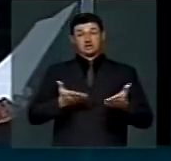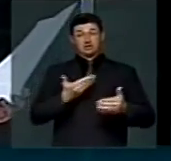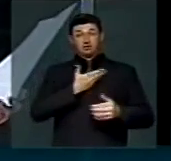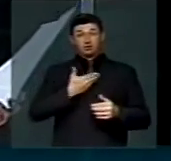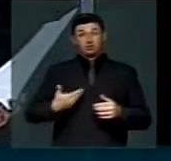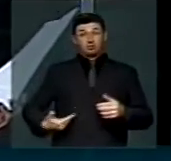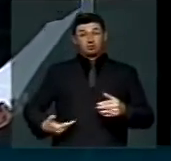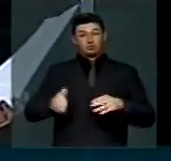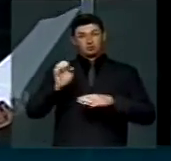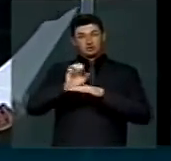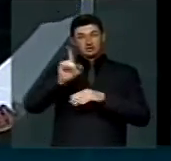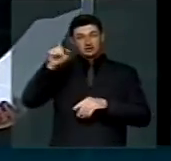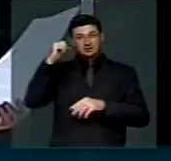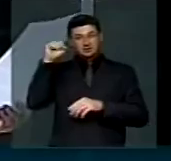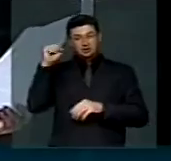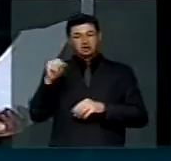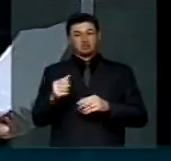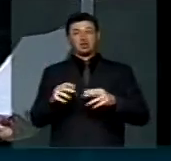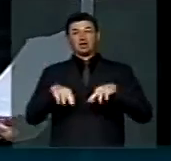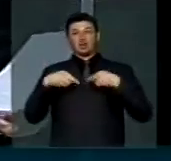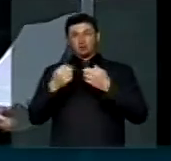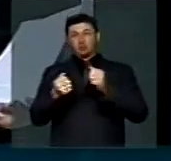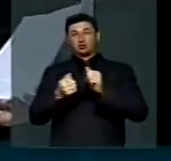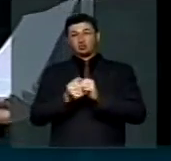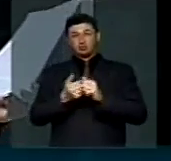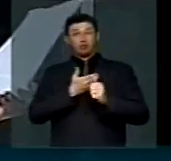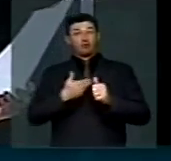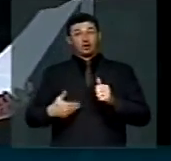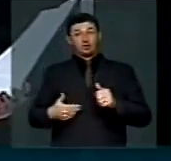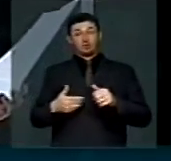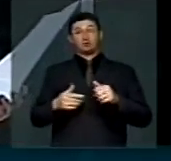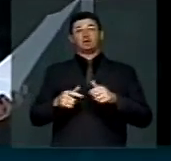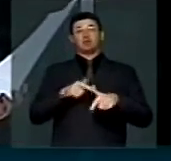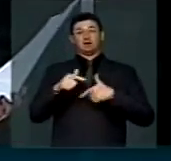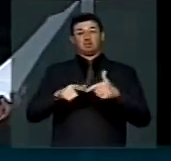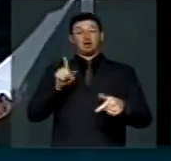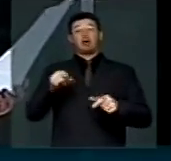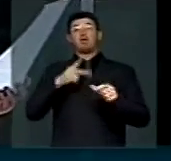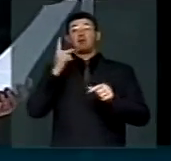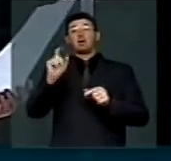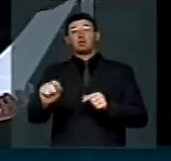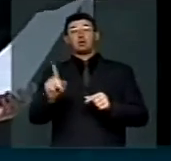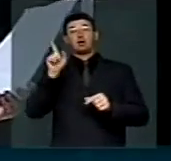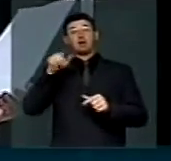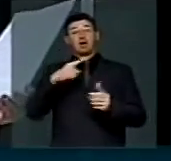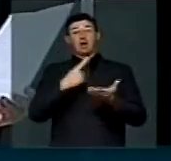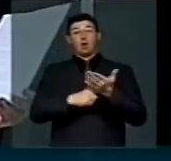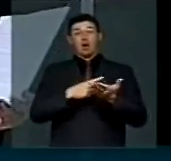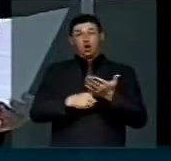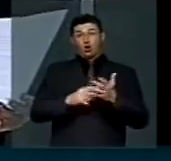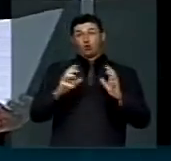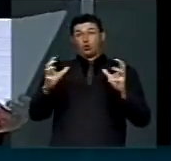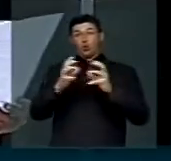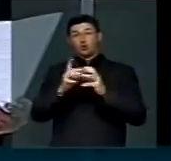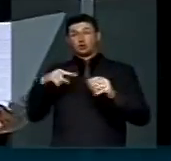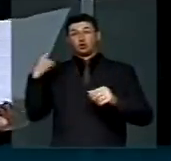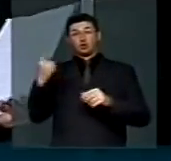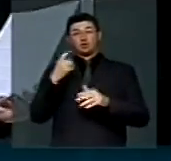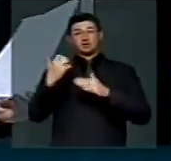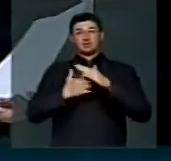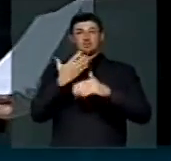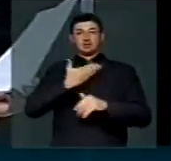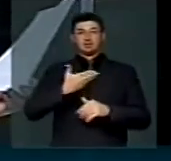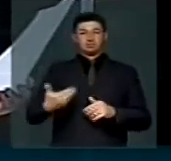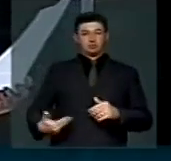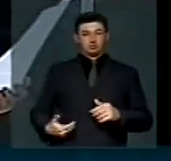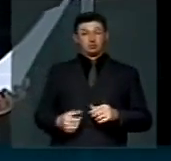públicos do estado de Sergipe se reuniram com o governador em exercício, onde a pauta era tratar do acordo coletivo das empresas públicas,